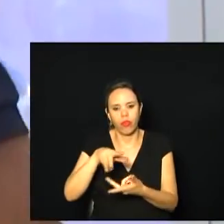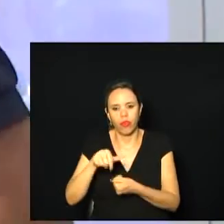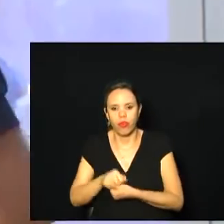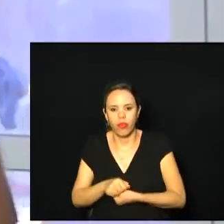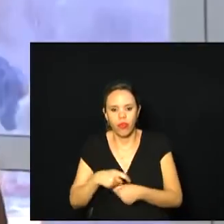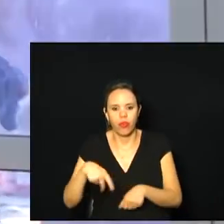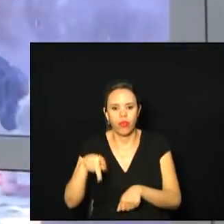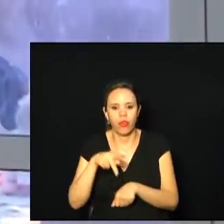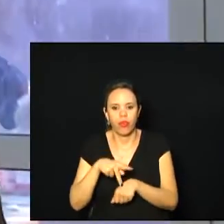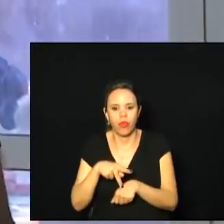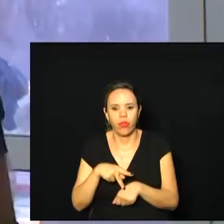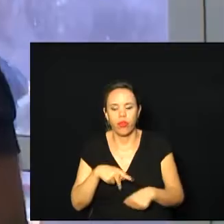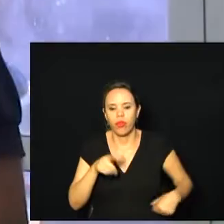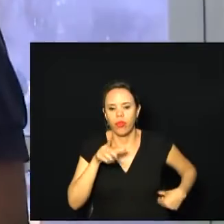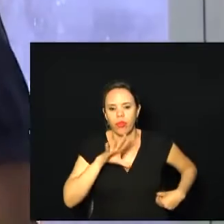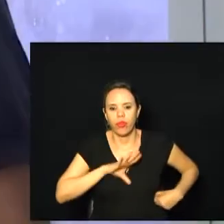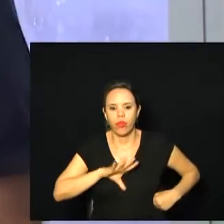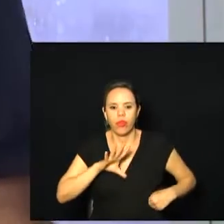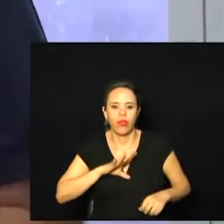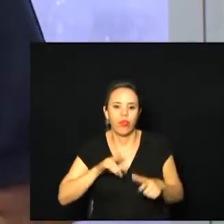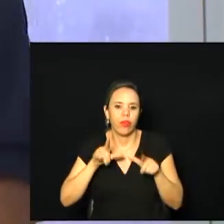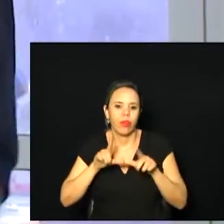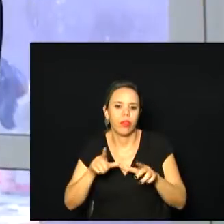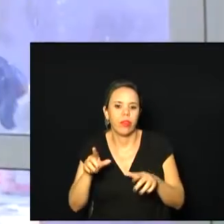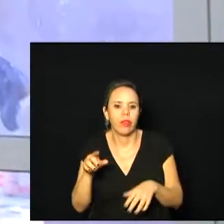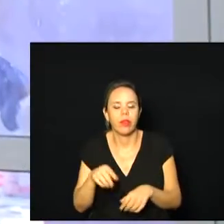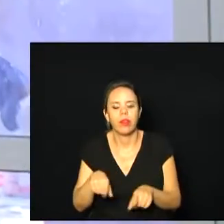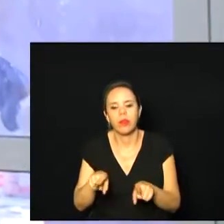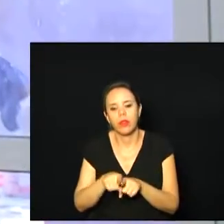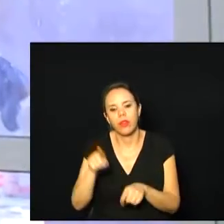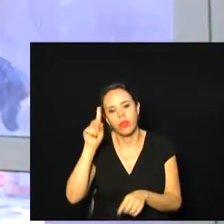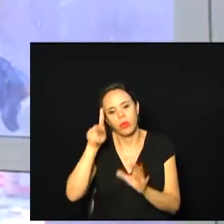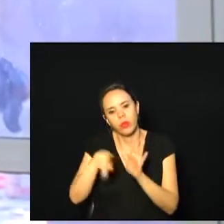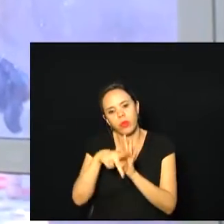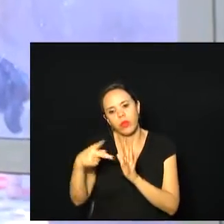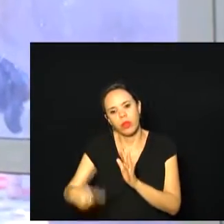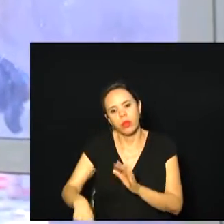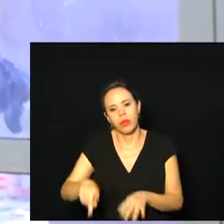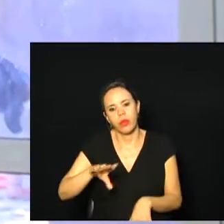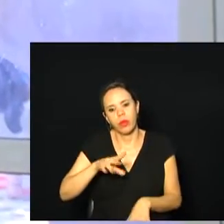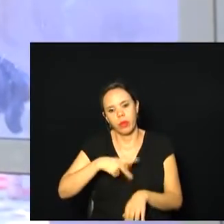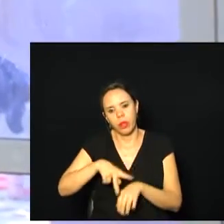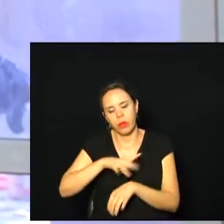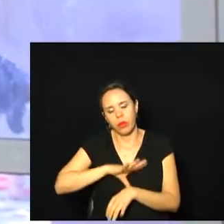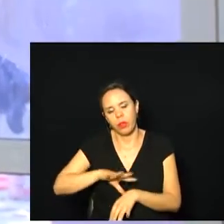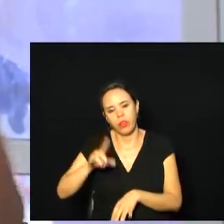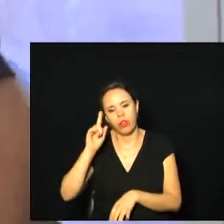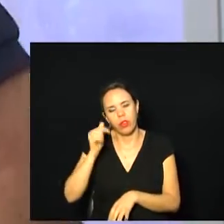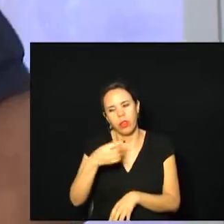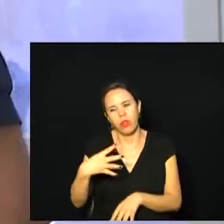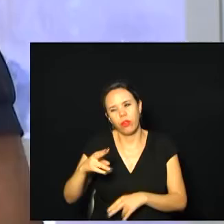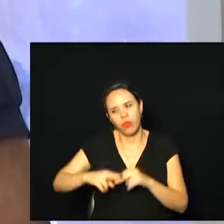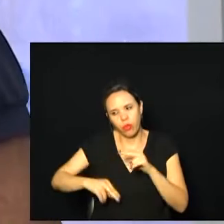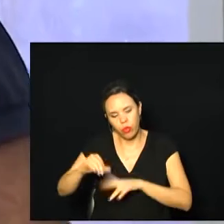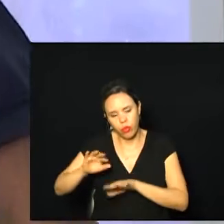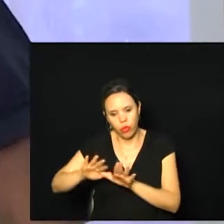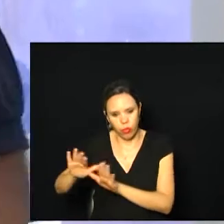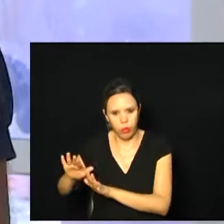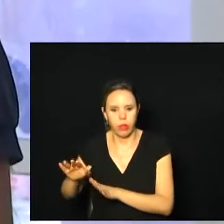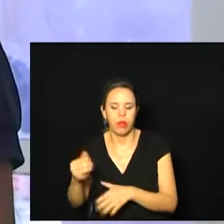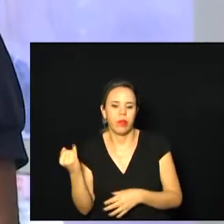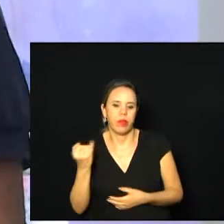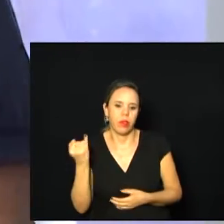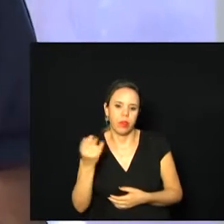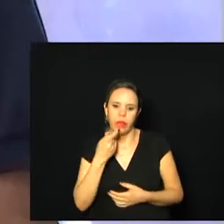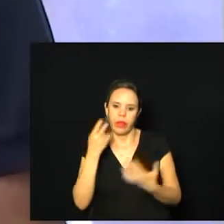os países de língua portuguesa. E tem um dia lá de Portugal, que acho 14 de junho, se eu não me engano, né? Muito importante a